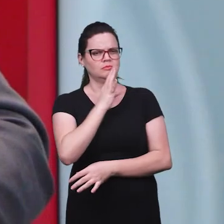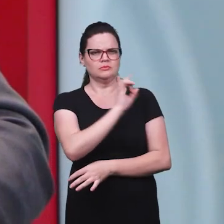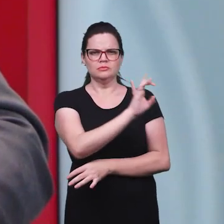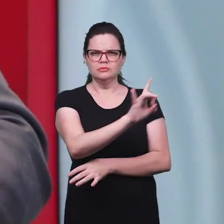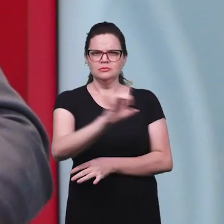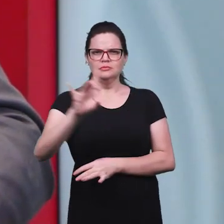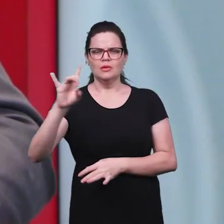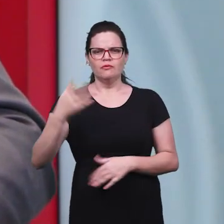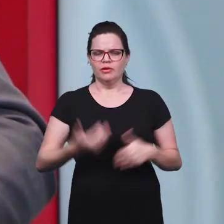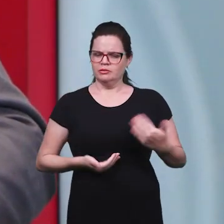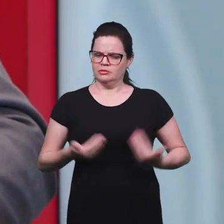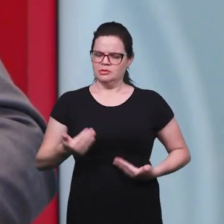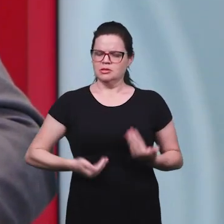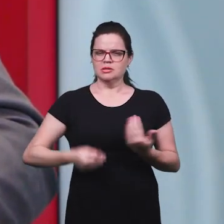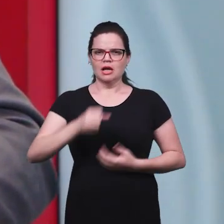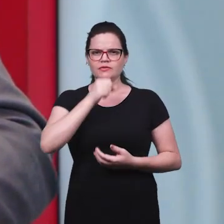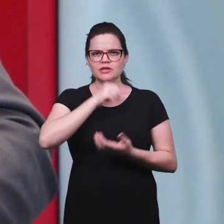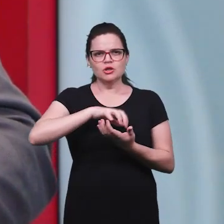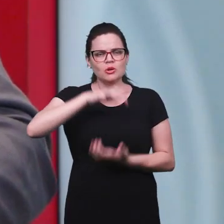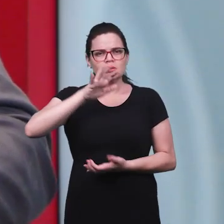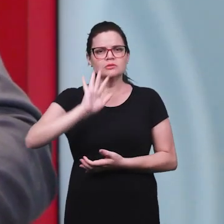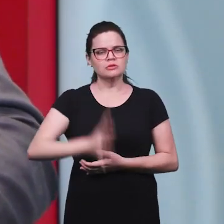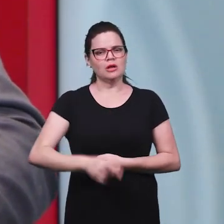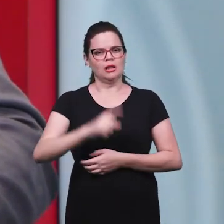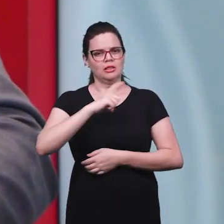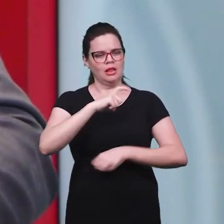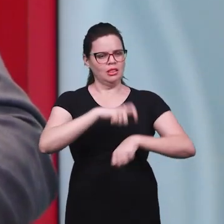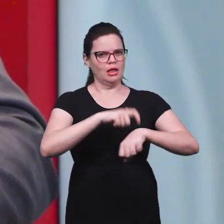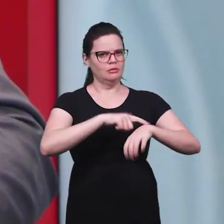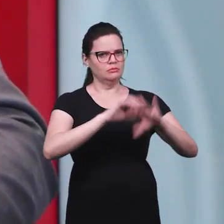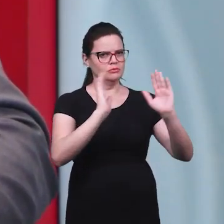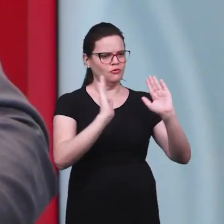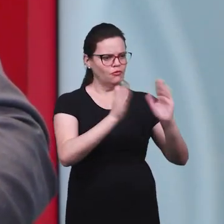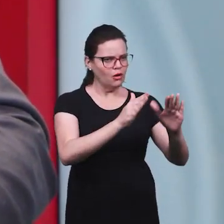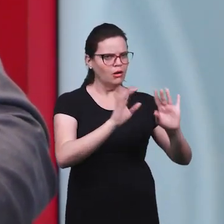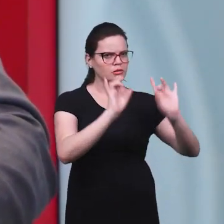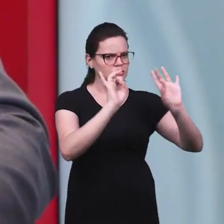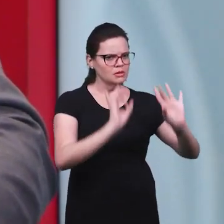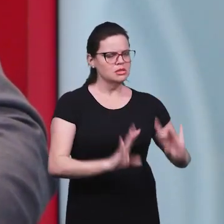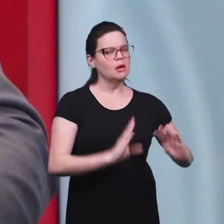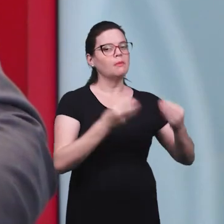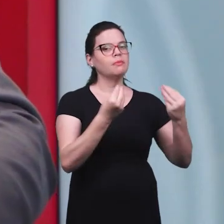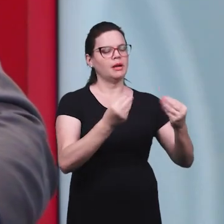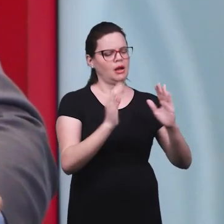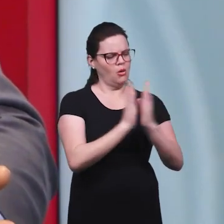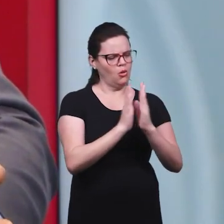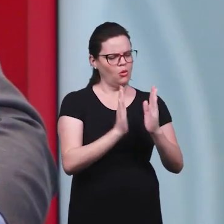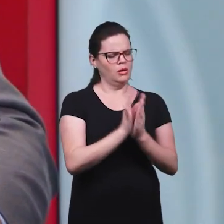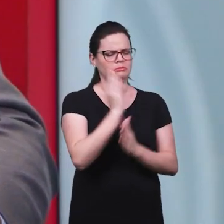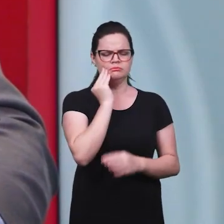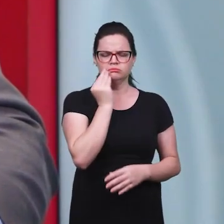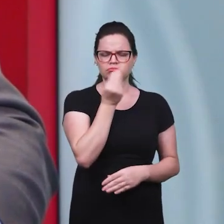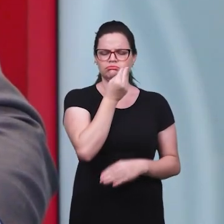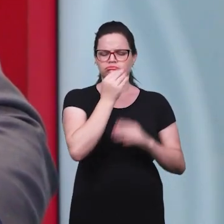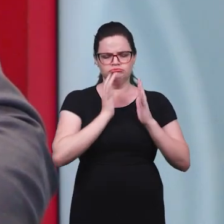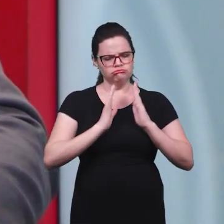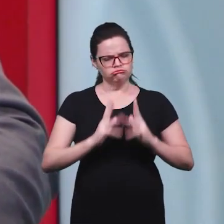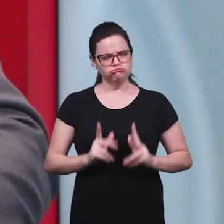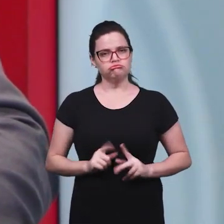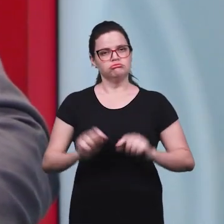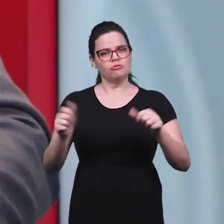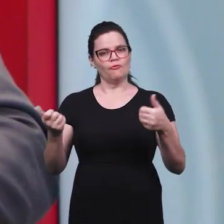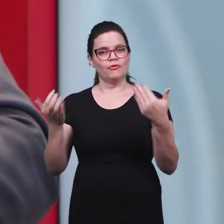irmãos idosos que tiram o tempo para orar, para buscar o Senhor, se consagrar ali. Então,